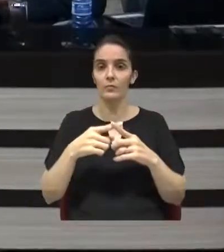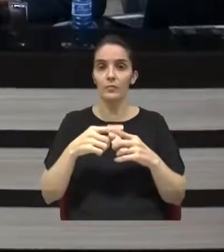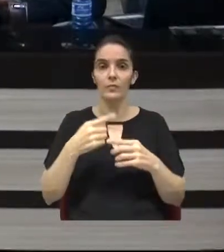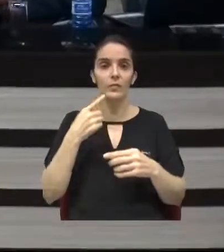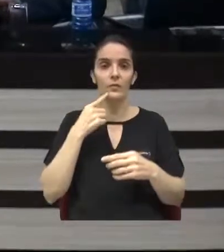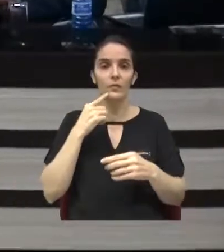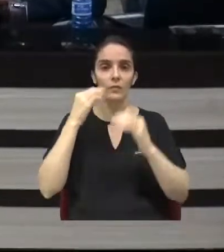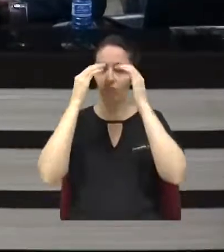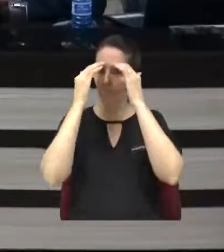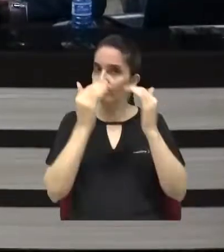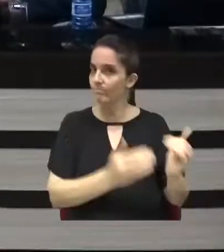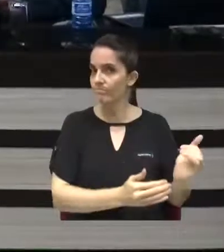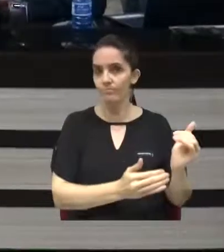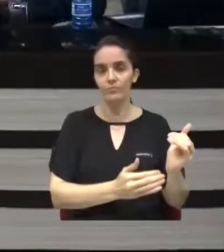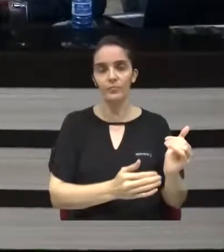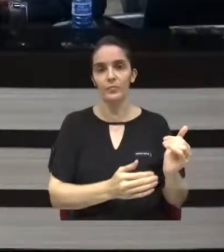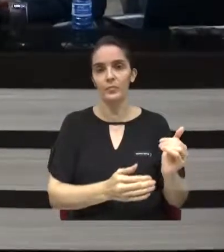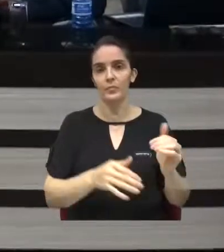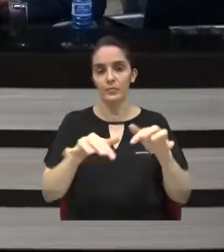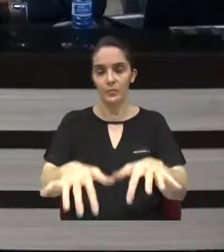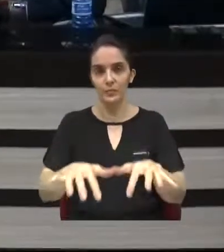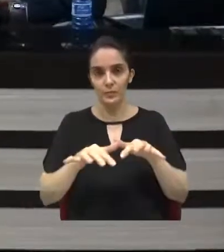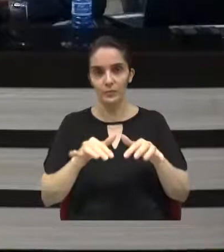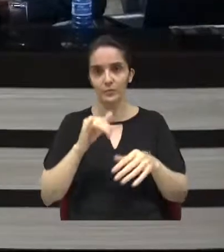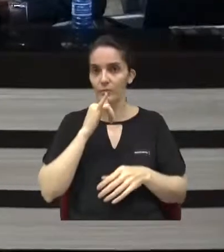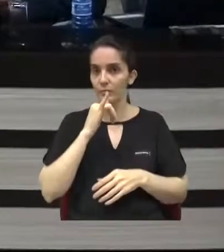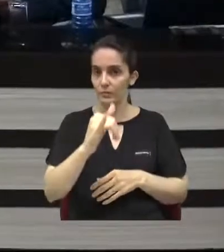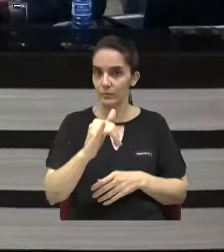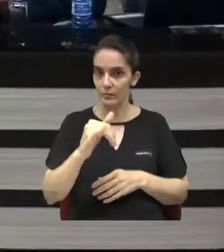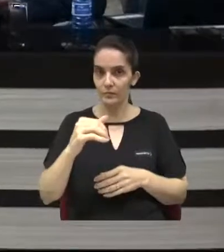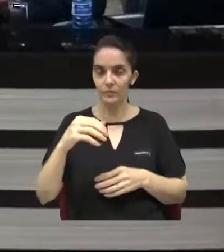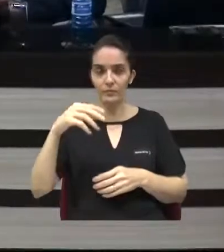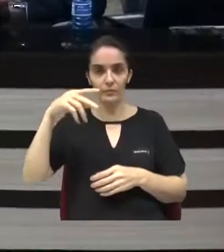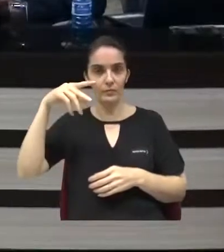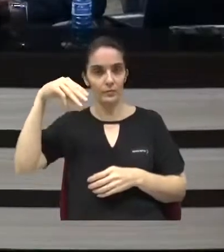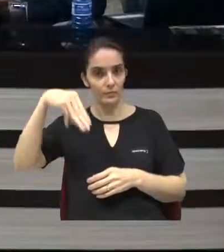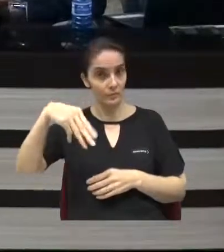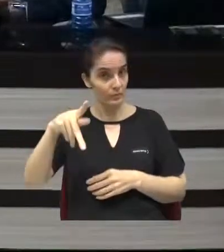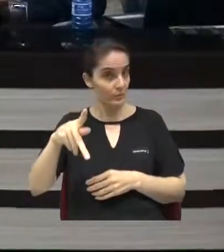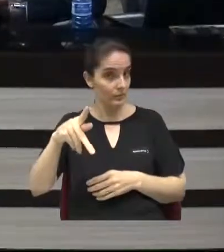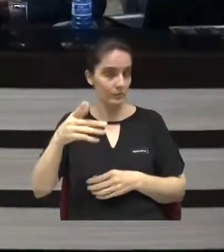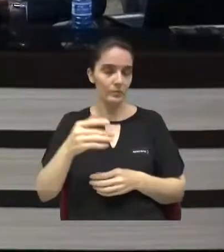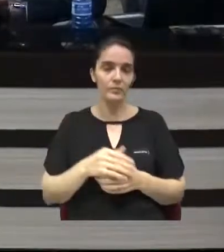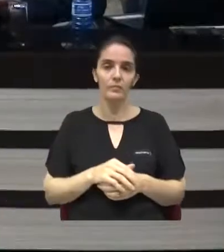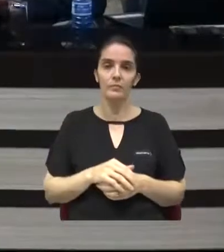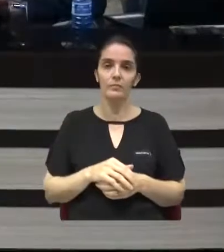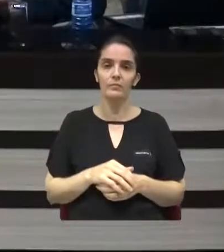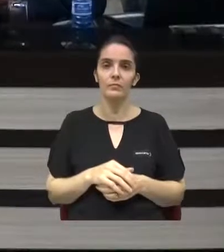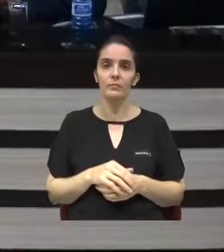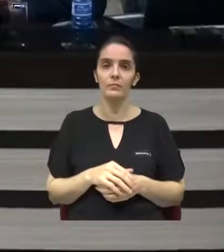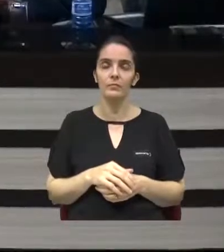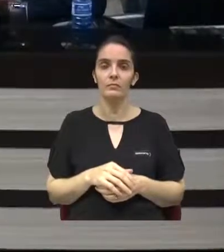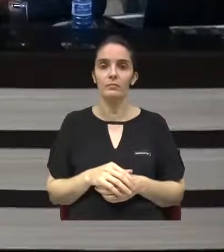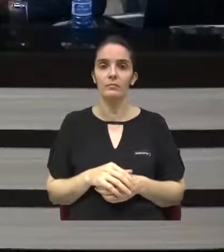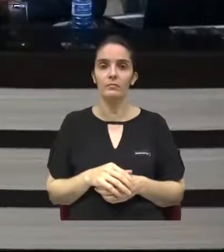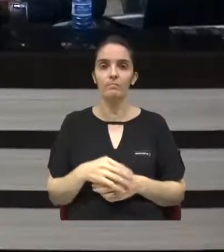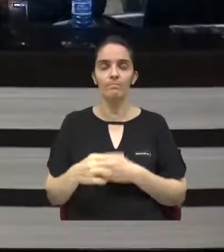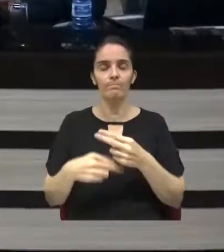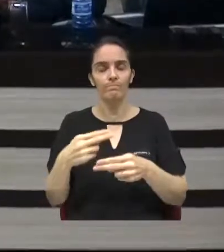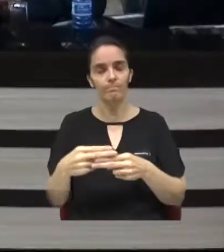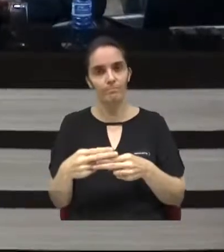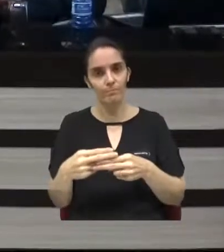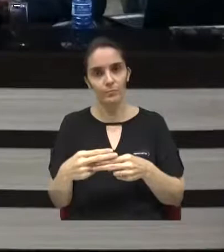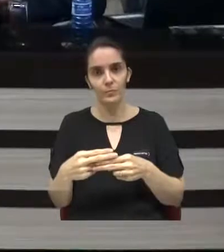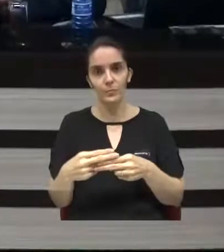do plenário e denunciá-la ao MP, teria o preclaro vereador faltado com decoro em sua